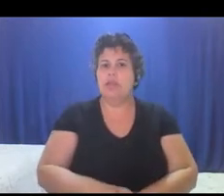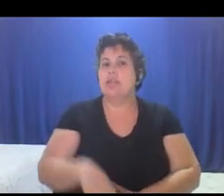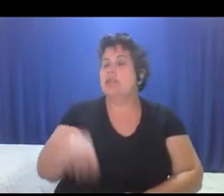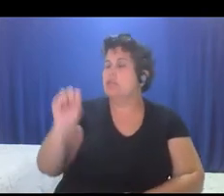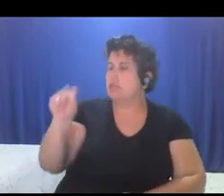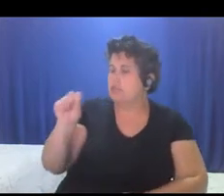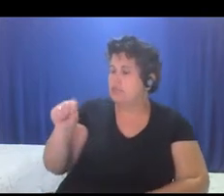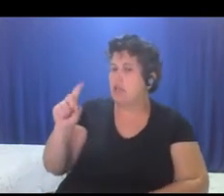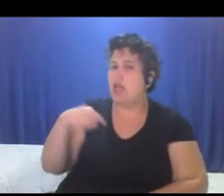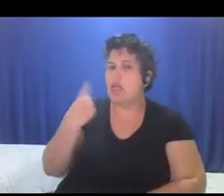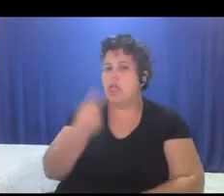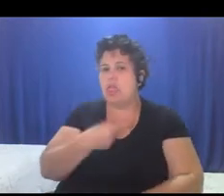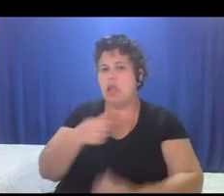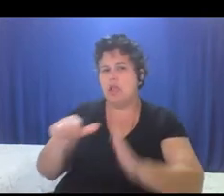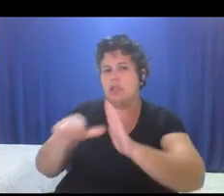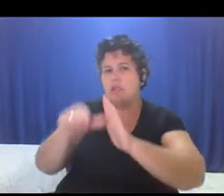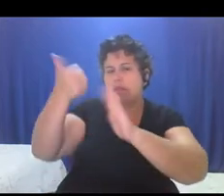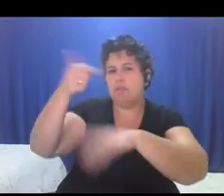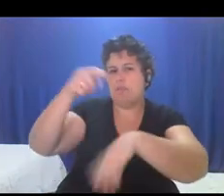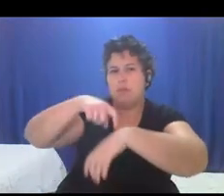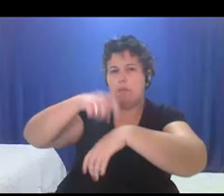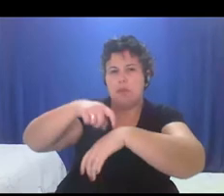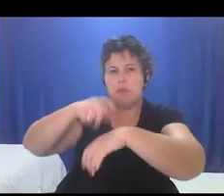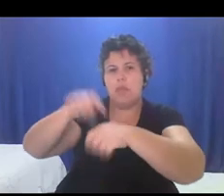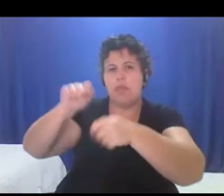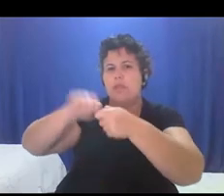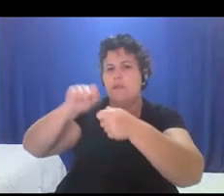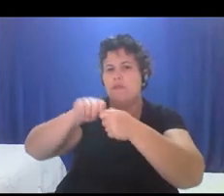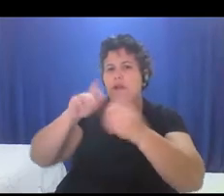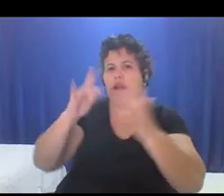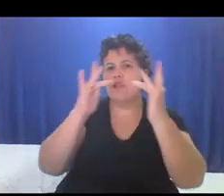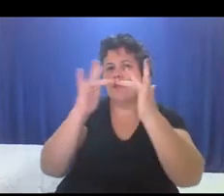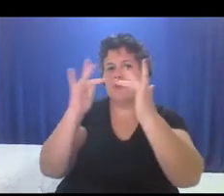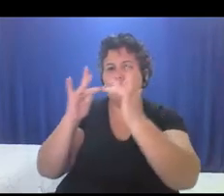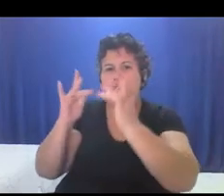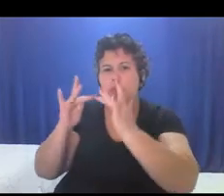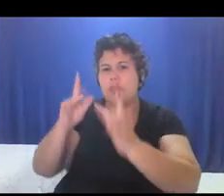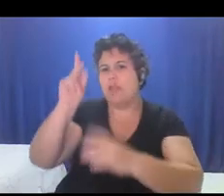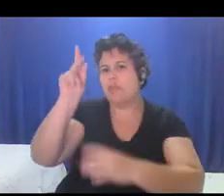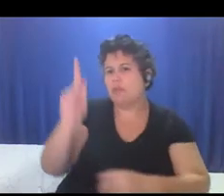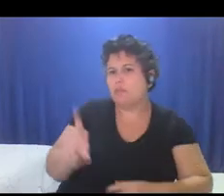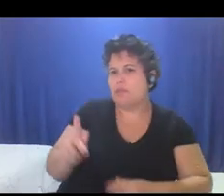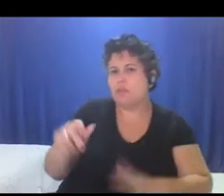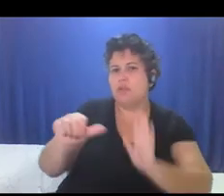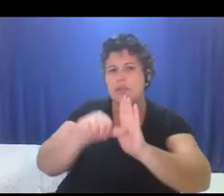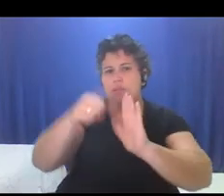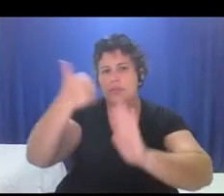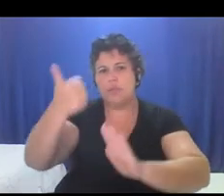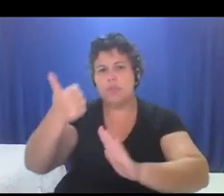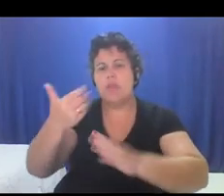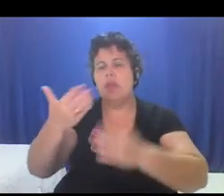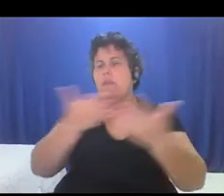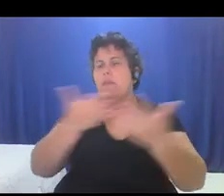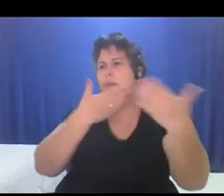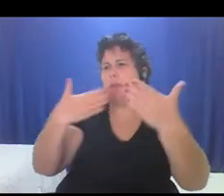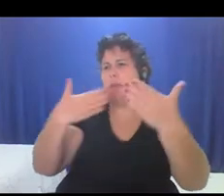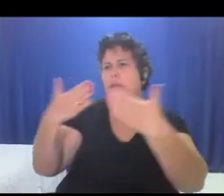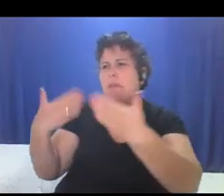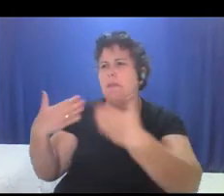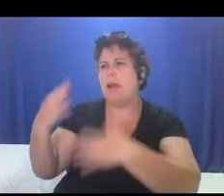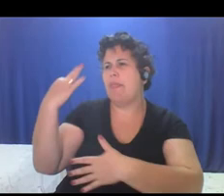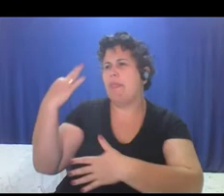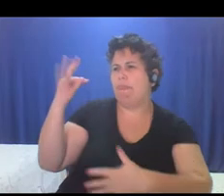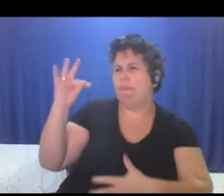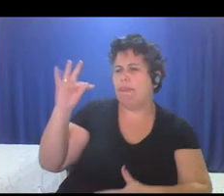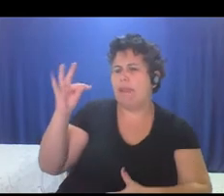gente faz ali o contato com a pessoa, na primeira abordagem, no bate-papo técnico, né? Então a gente